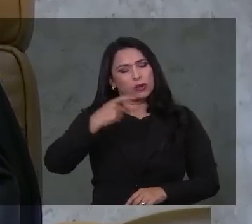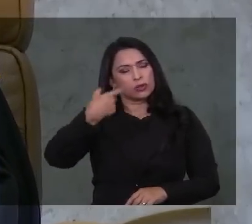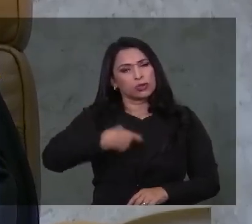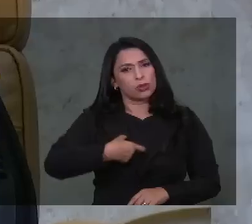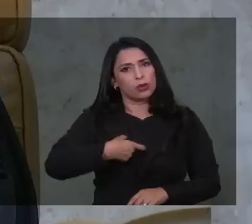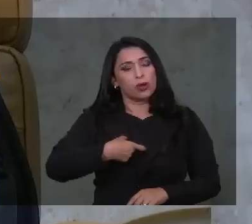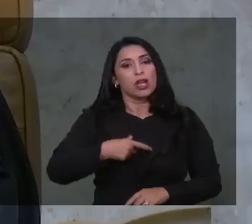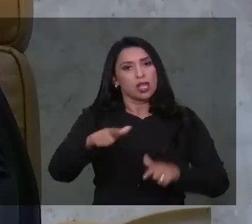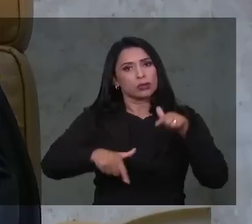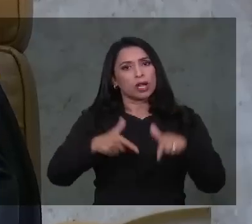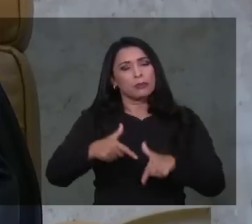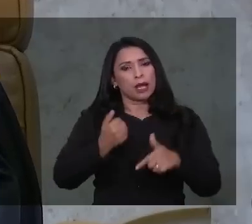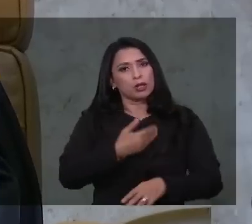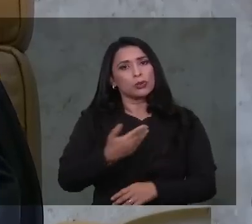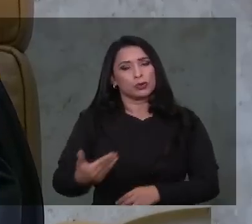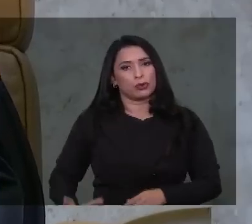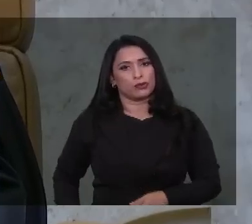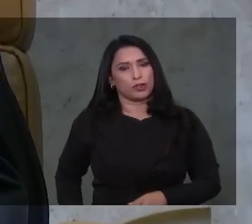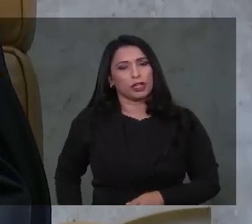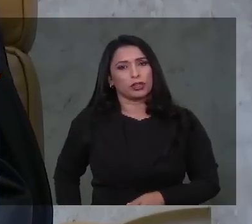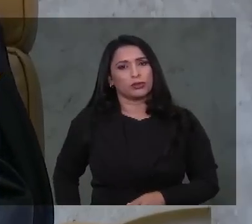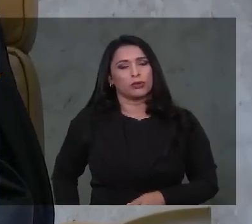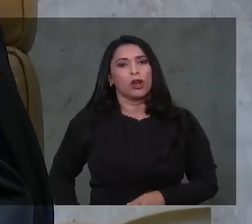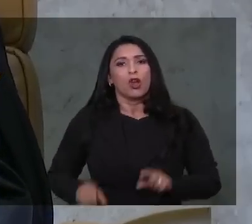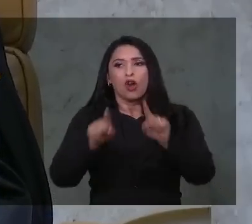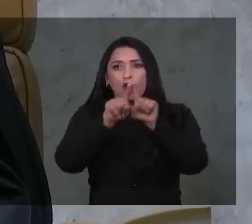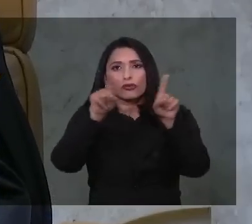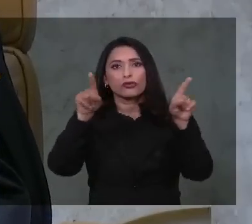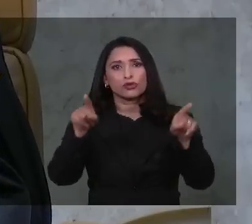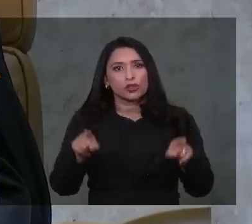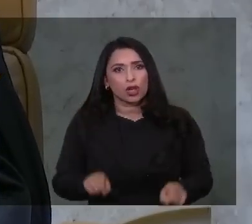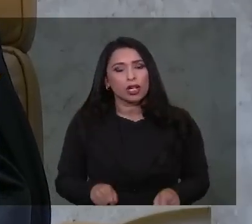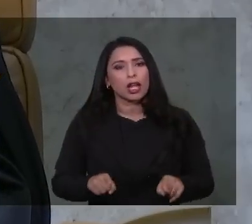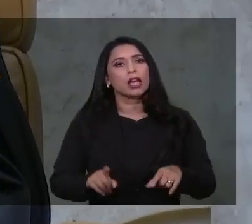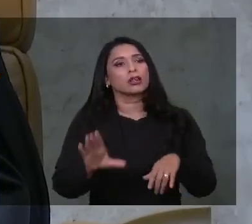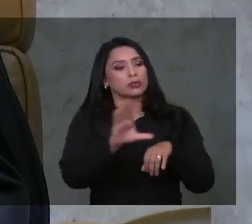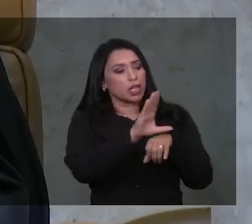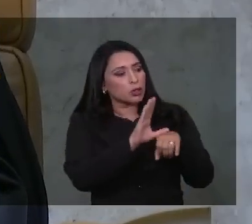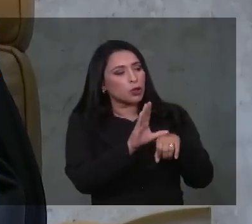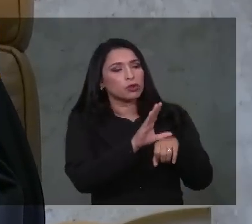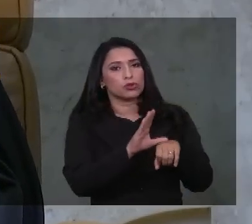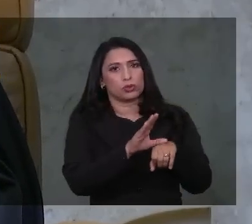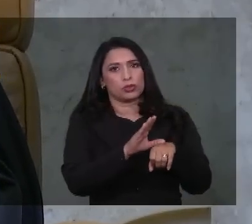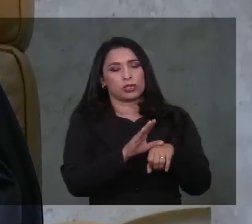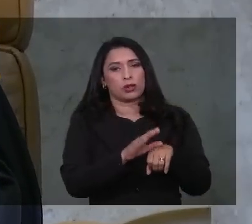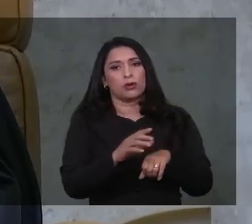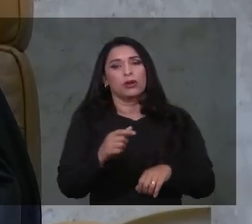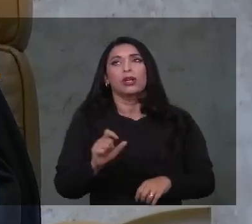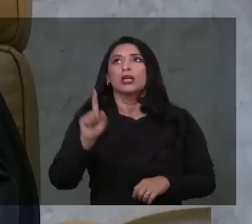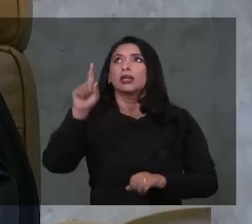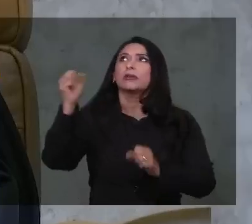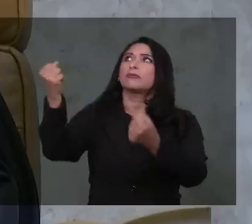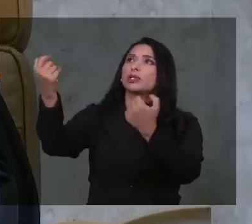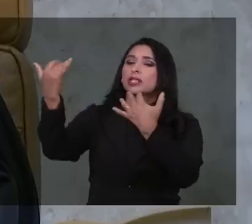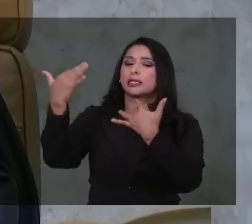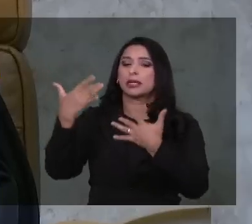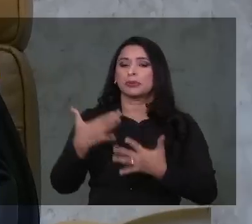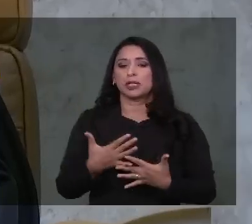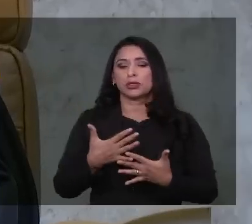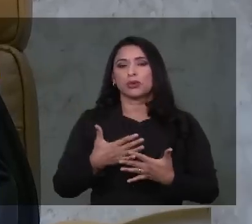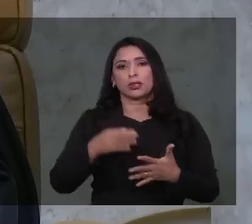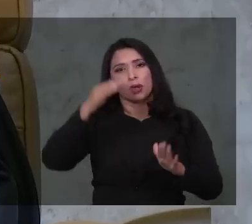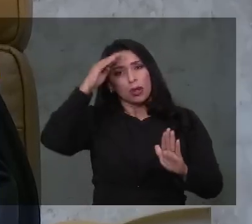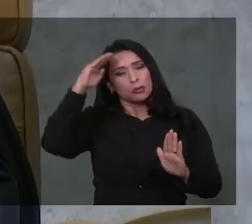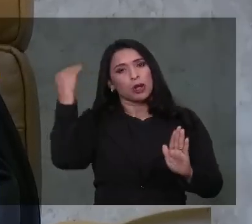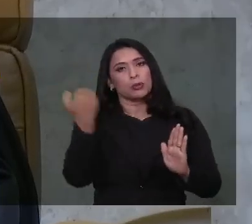servidor público, um servidor da Constituição, que eu possa ser abençoado para cumprir bem